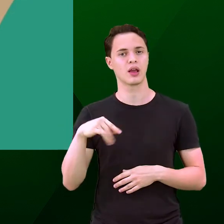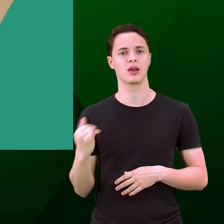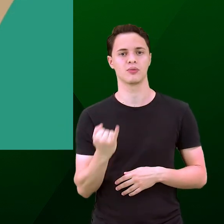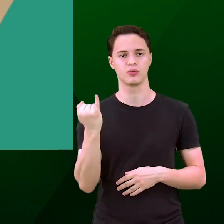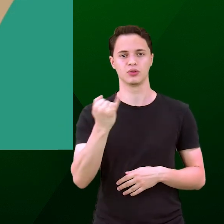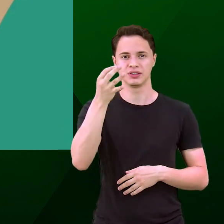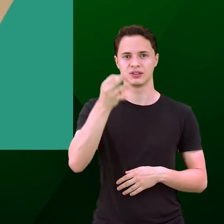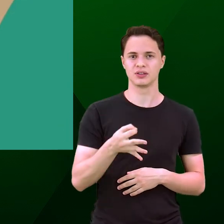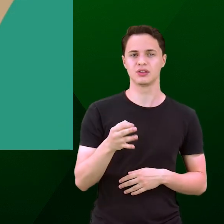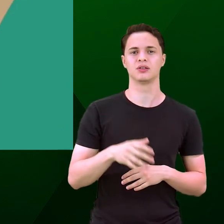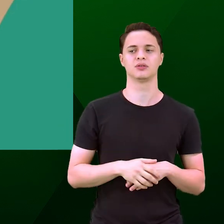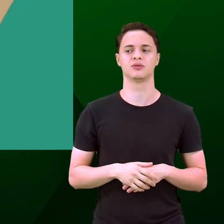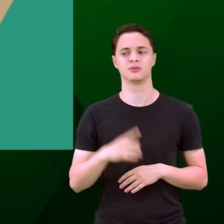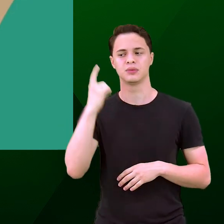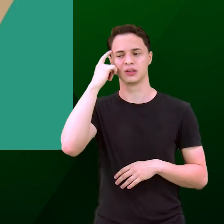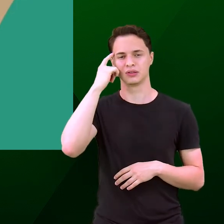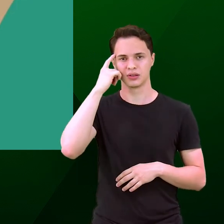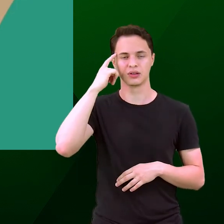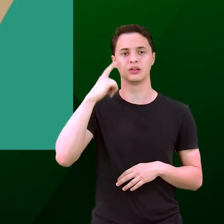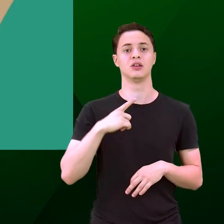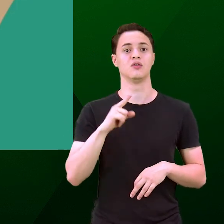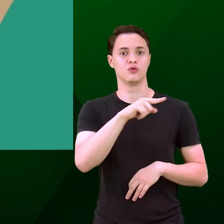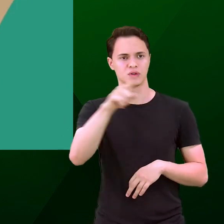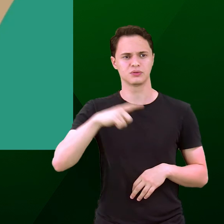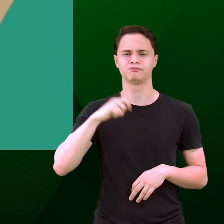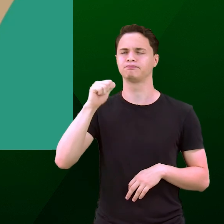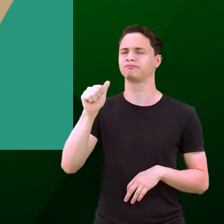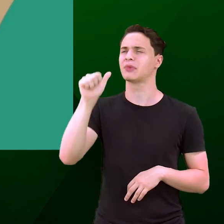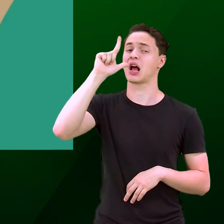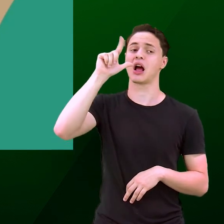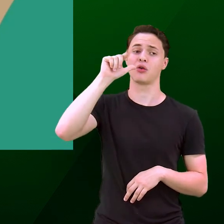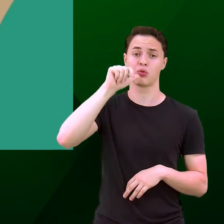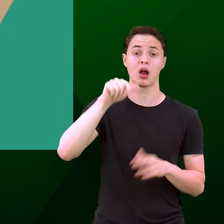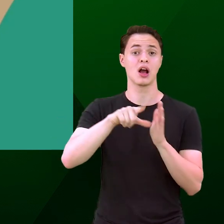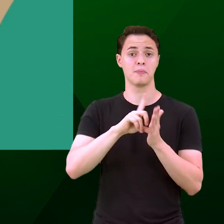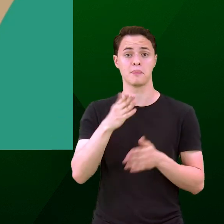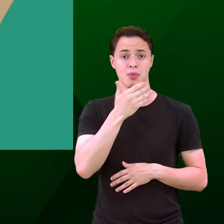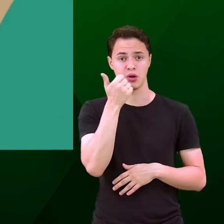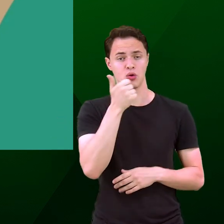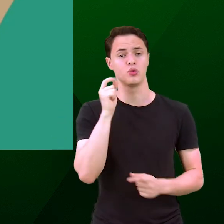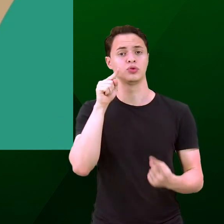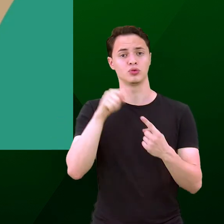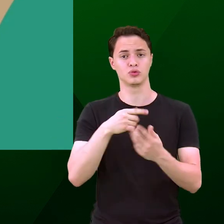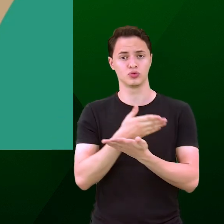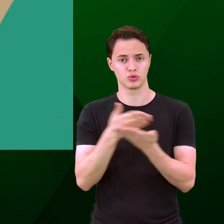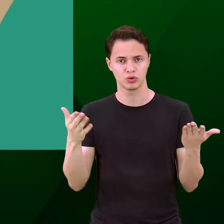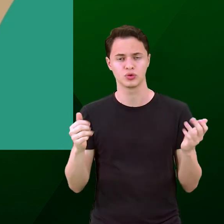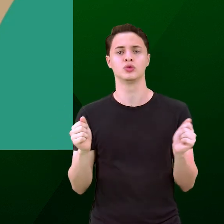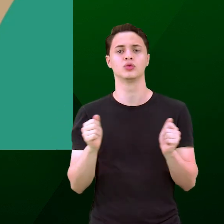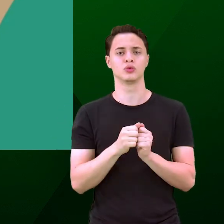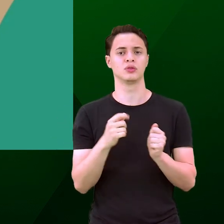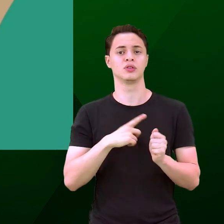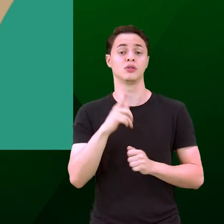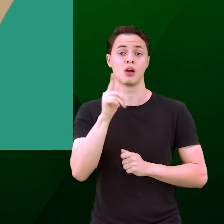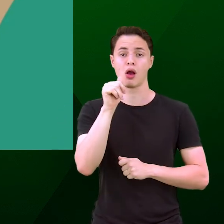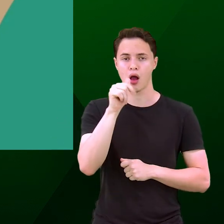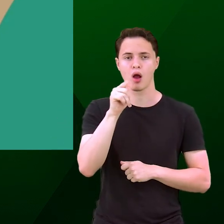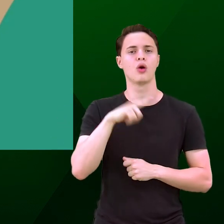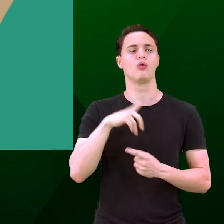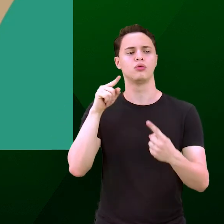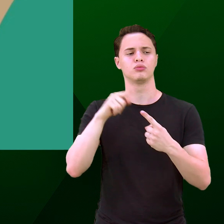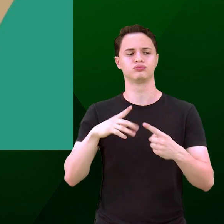recuperação muscular ocorrer da melhor forma possível. Cuidar o percurso, tá, pessoal? Eu falei isso lá no começo, tá? Tem gente que gosta de